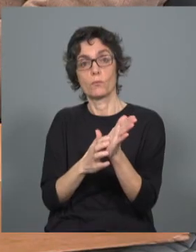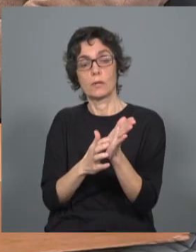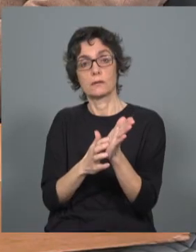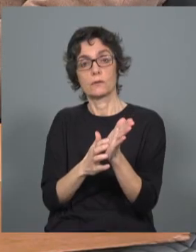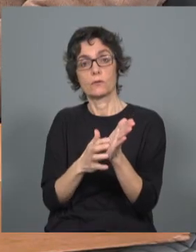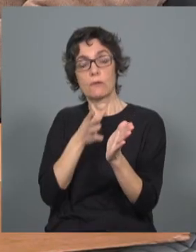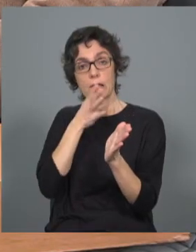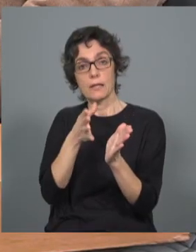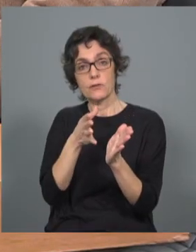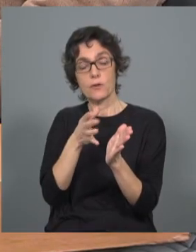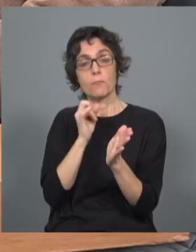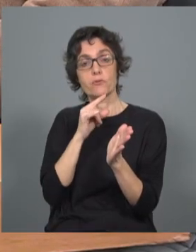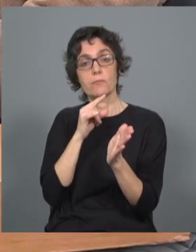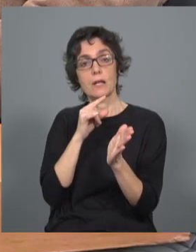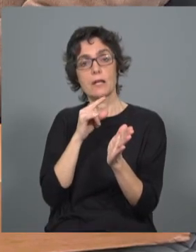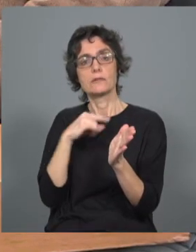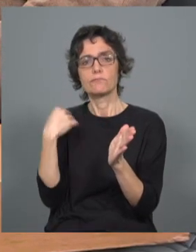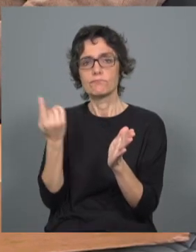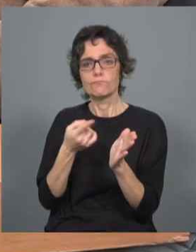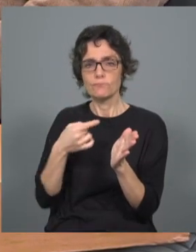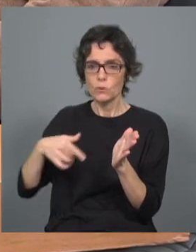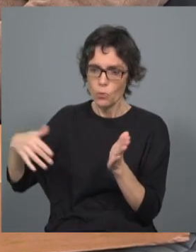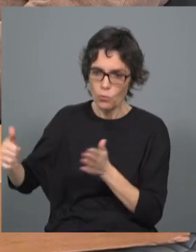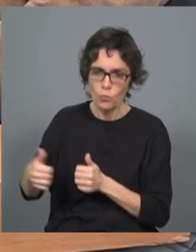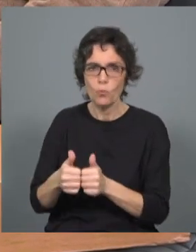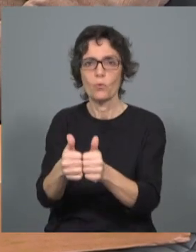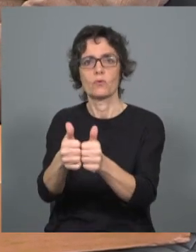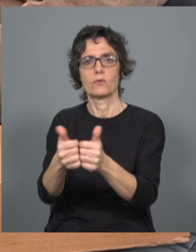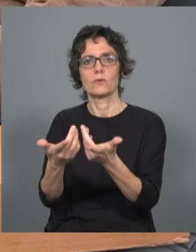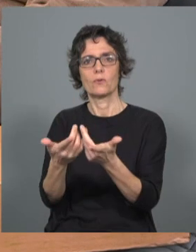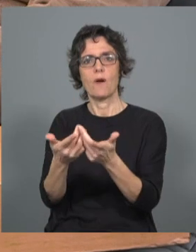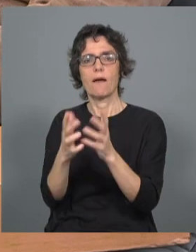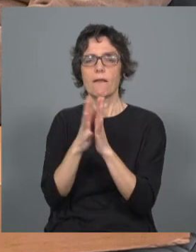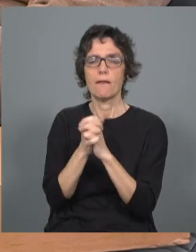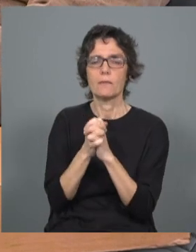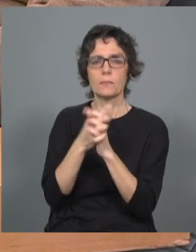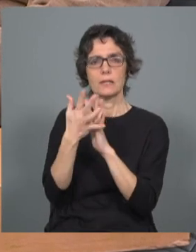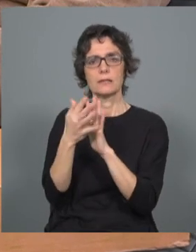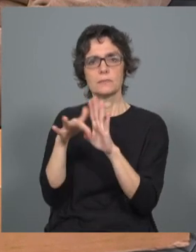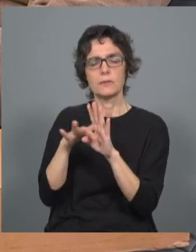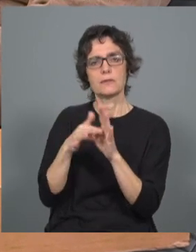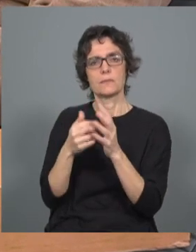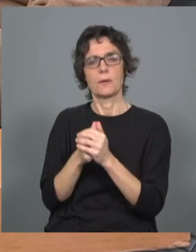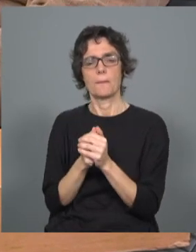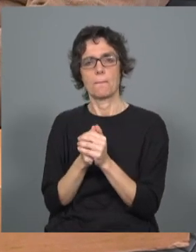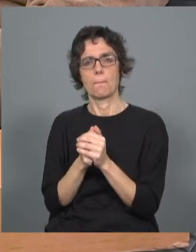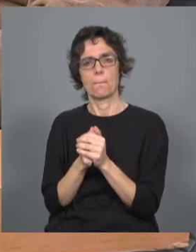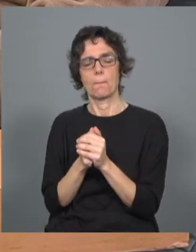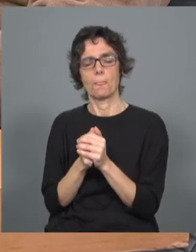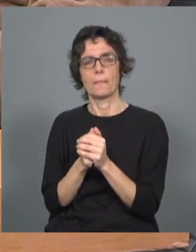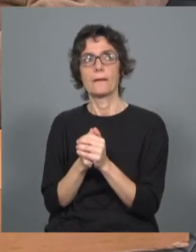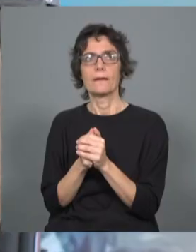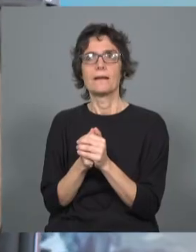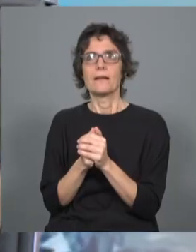para participarem na comunhão, na missa. Sim, há ali 2 coisas que eu acho que são muito... que é uma abertura que